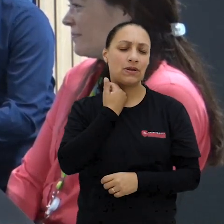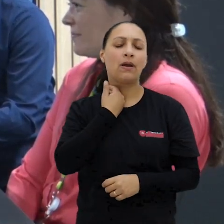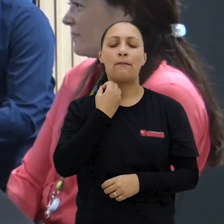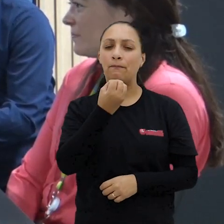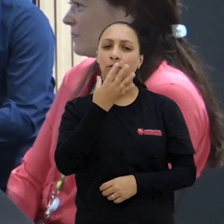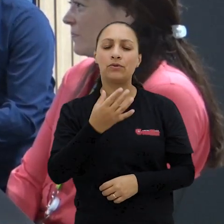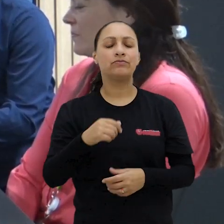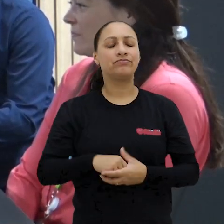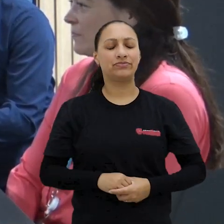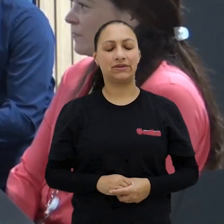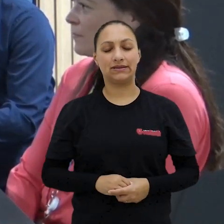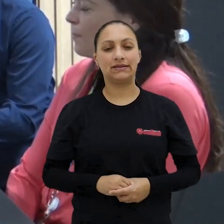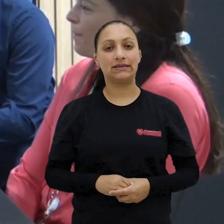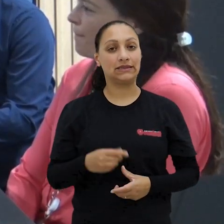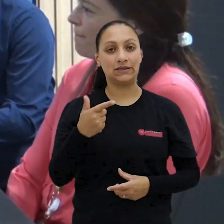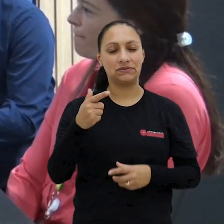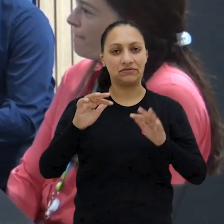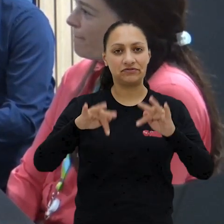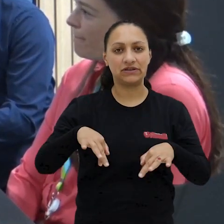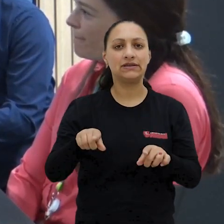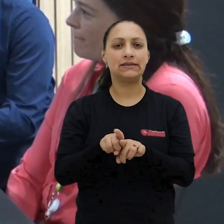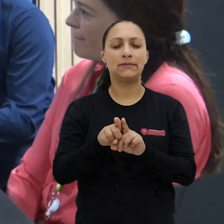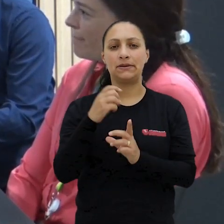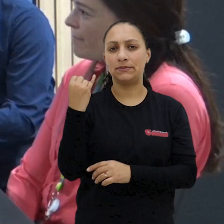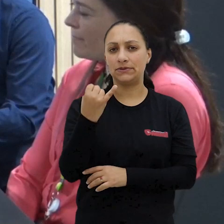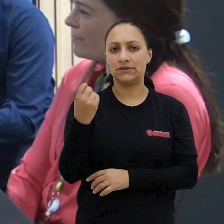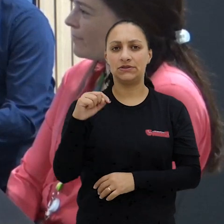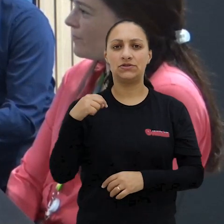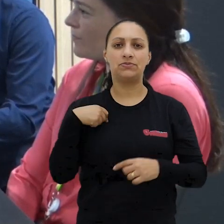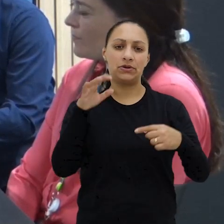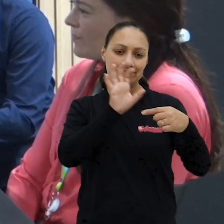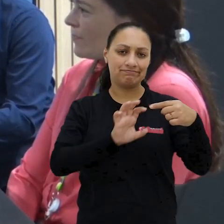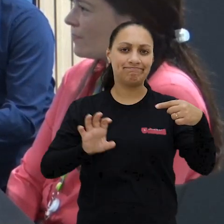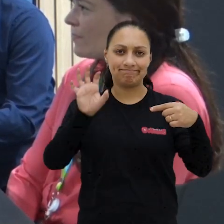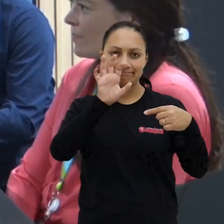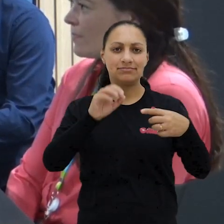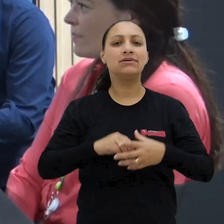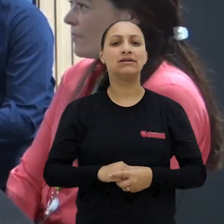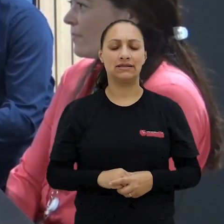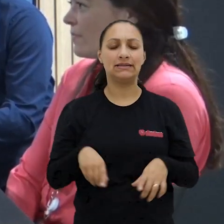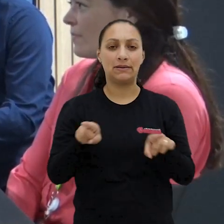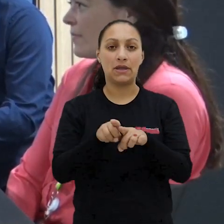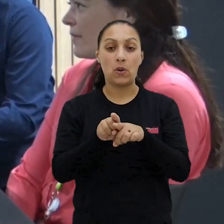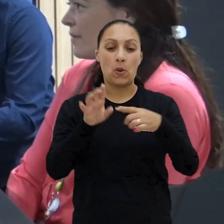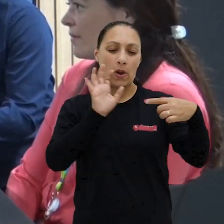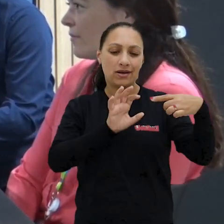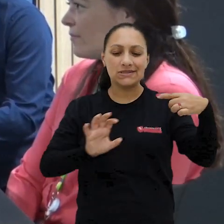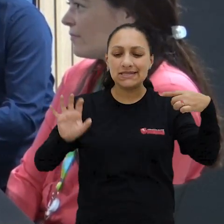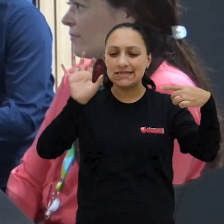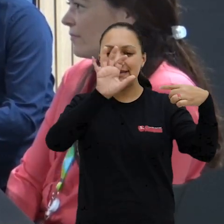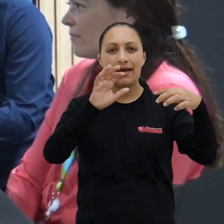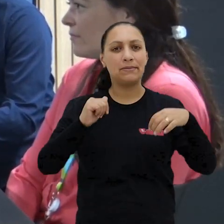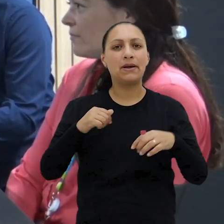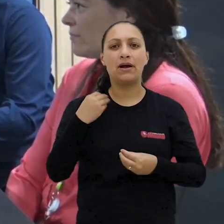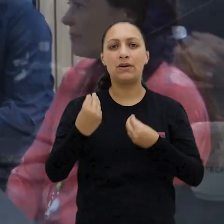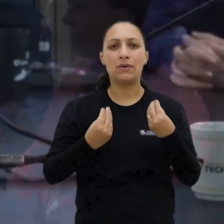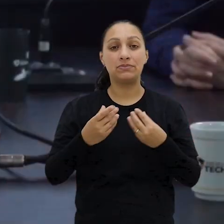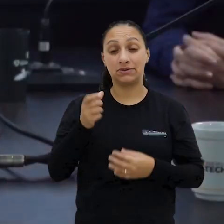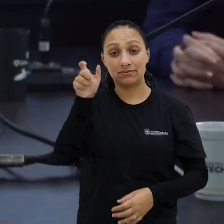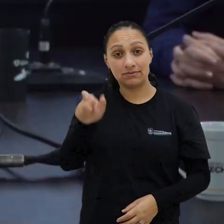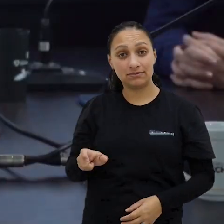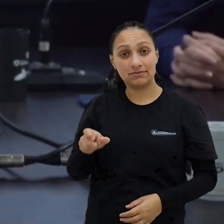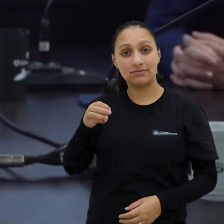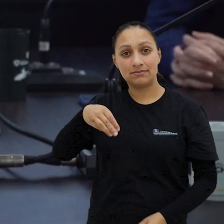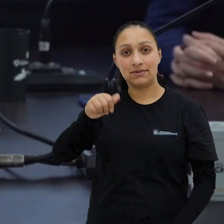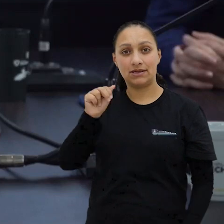que, né, inesgotável e relevante para o nosso ecossistema. Voltamos, né, ao ecossistema. Manu, tu